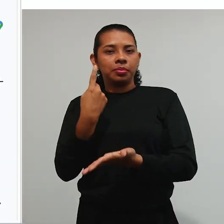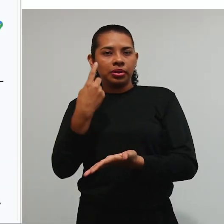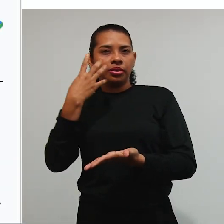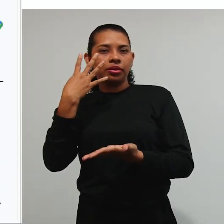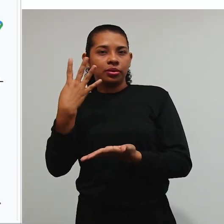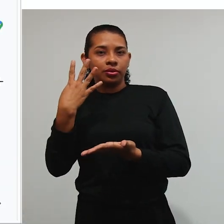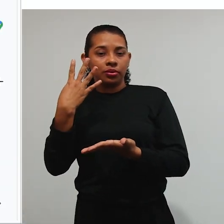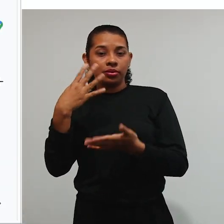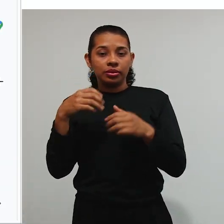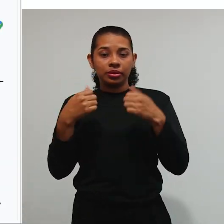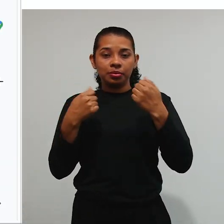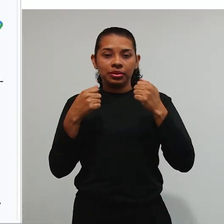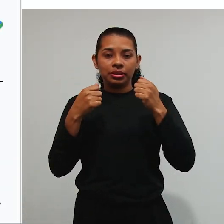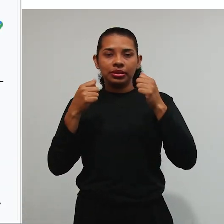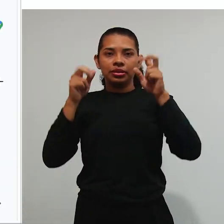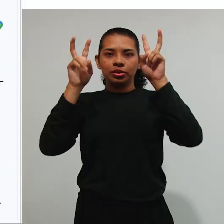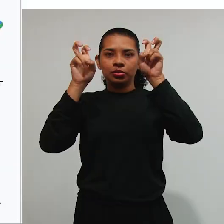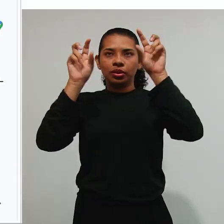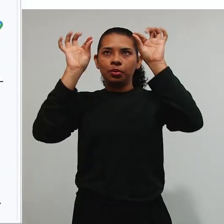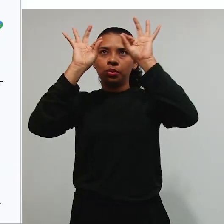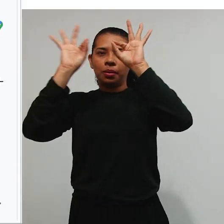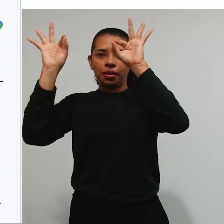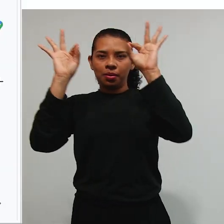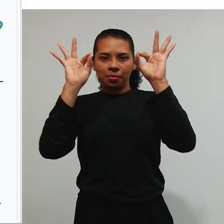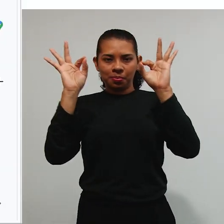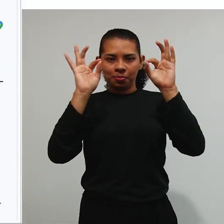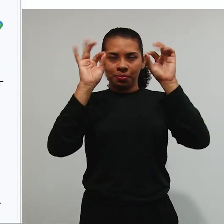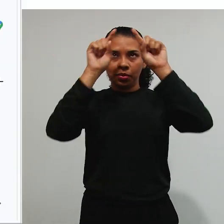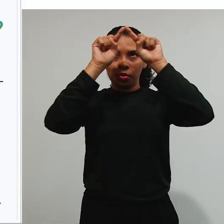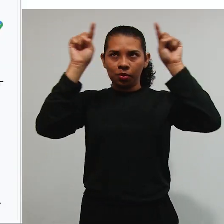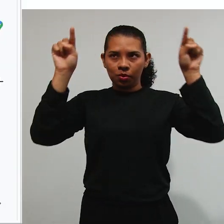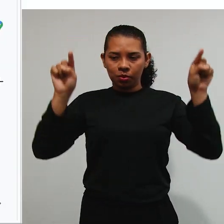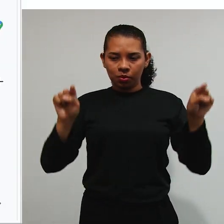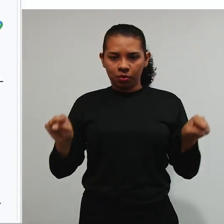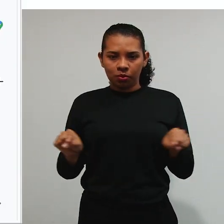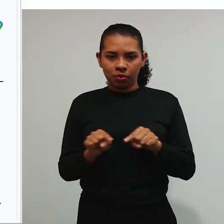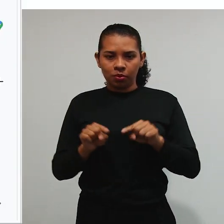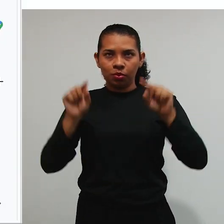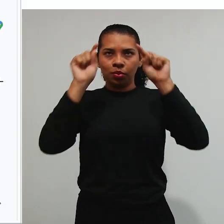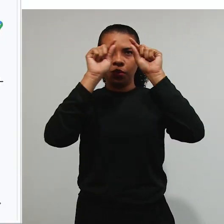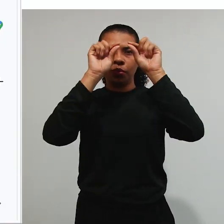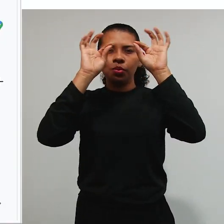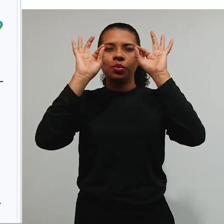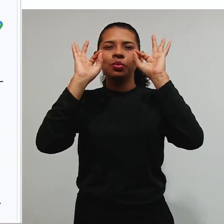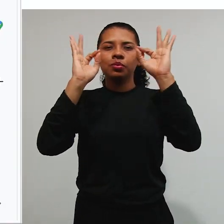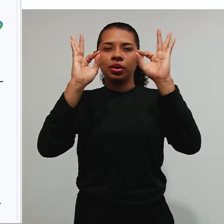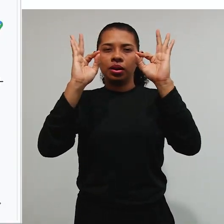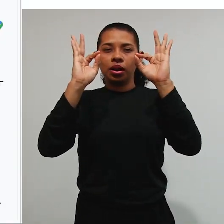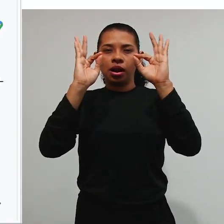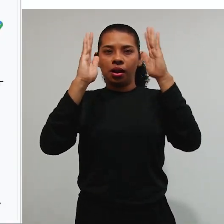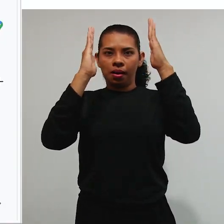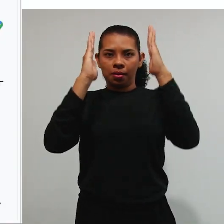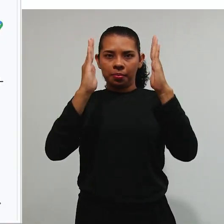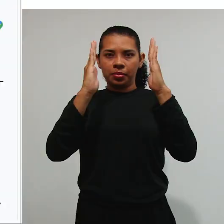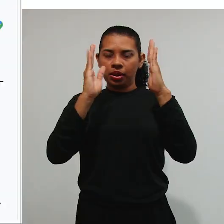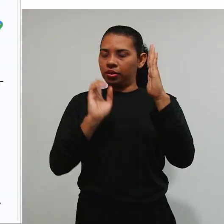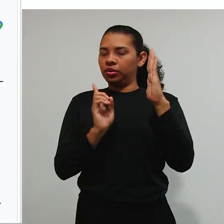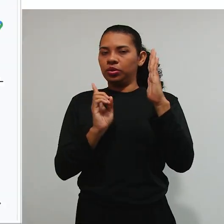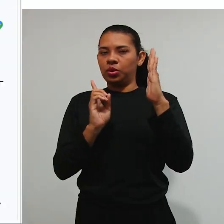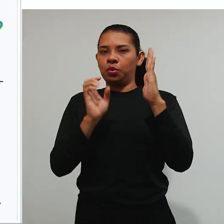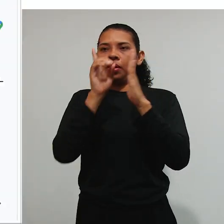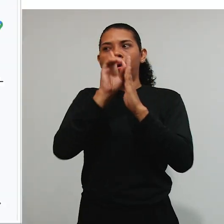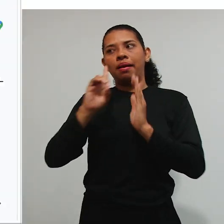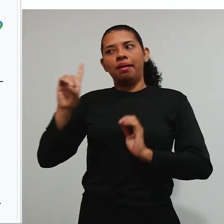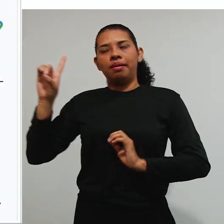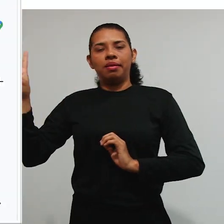é centralizado, tá bom? Então, não é à esquerda, não é à direita,